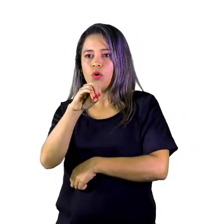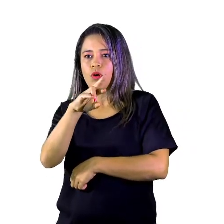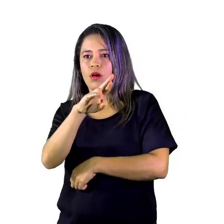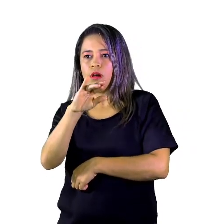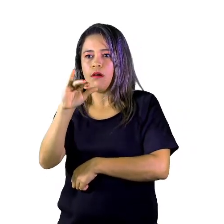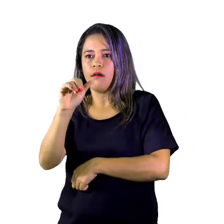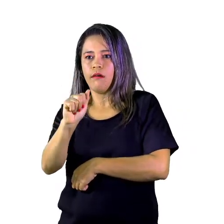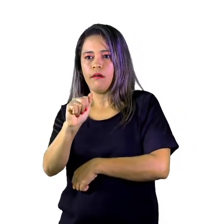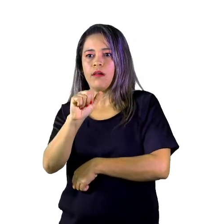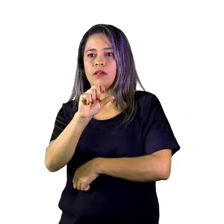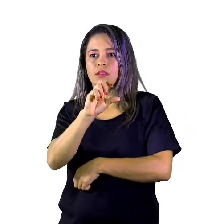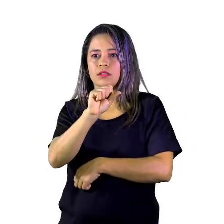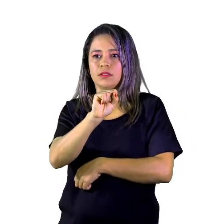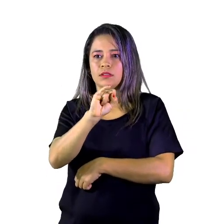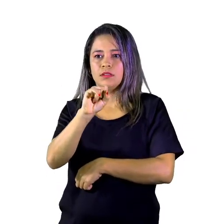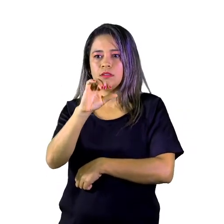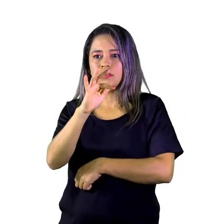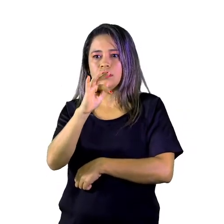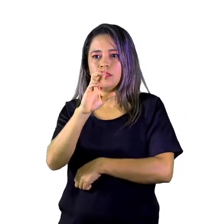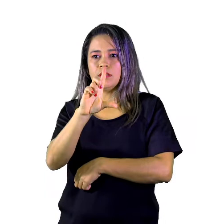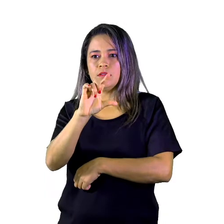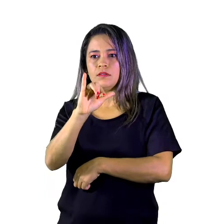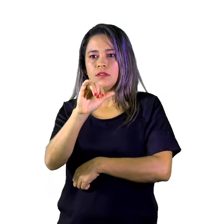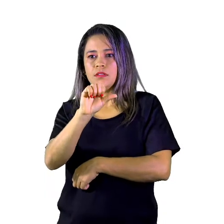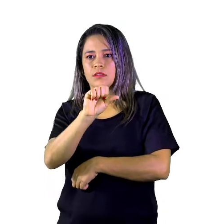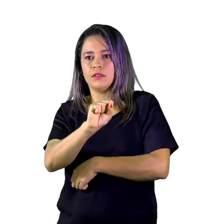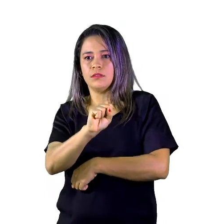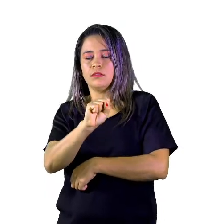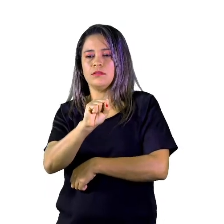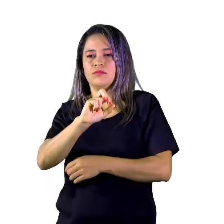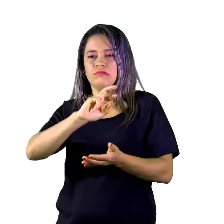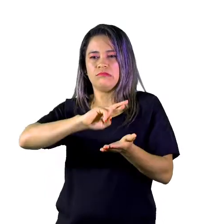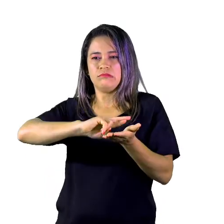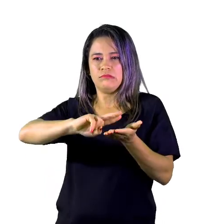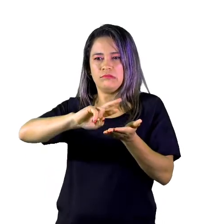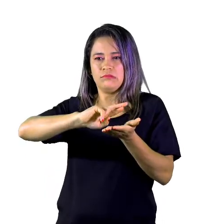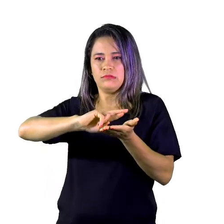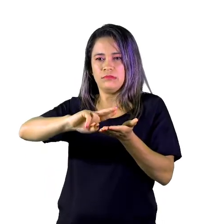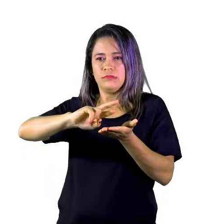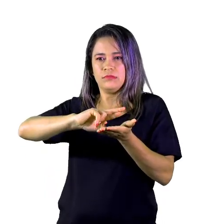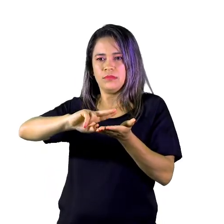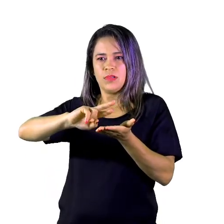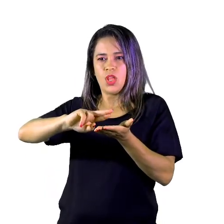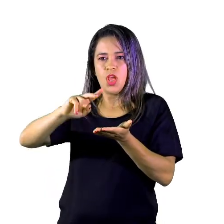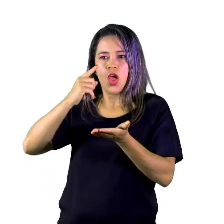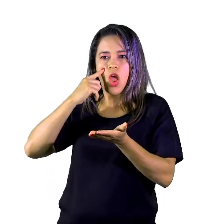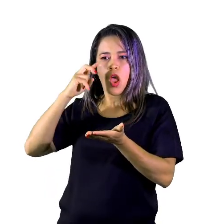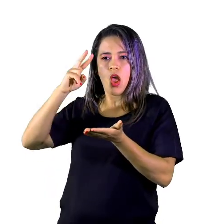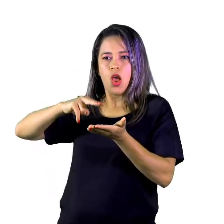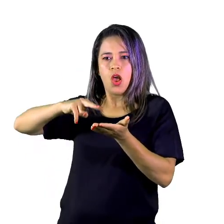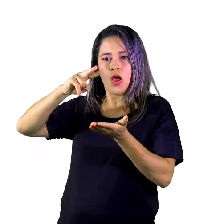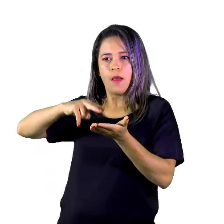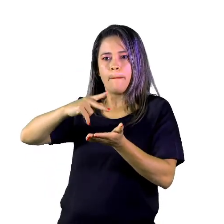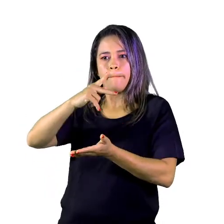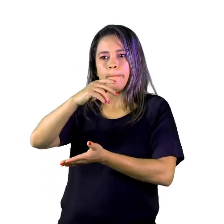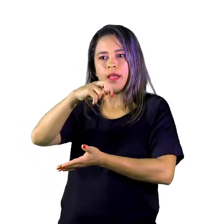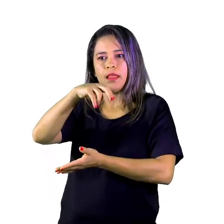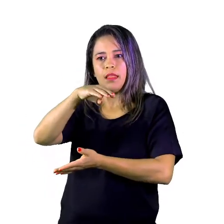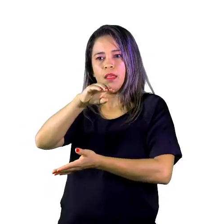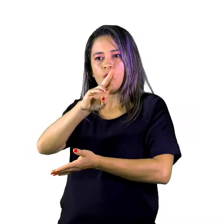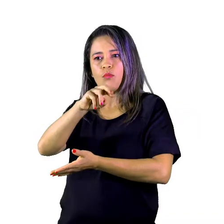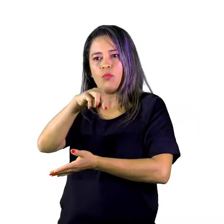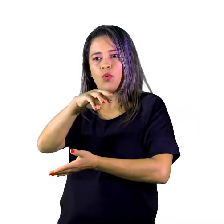meningite, hanseníase, leptospirose, febre maculosa, tuberculose,